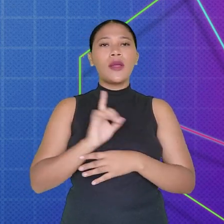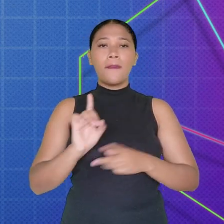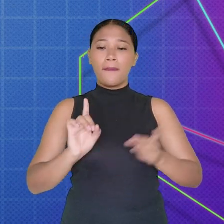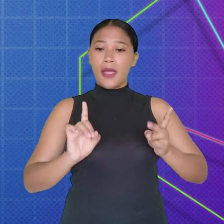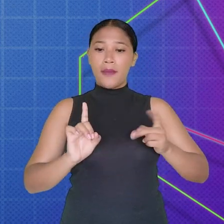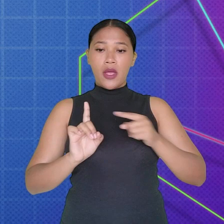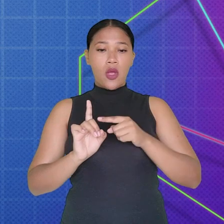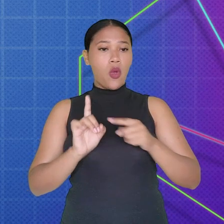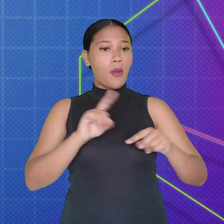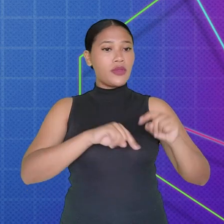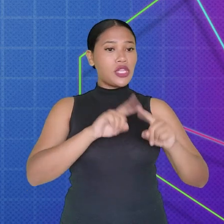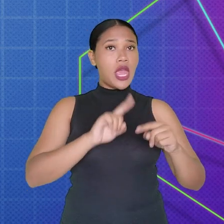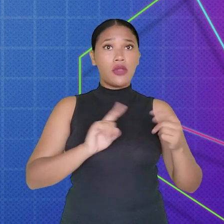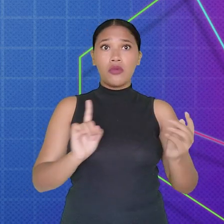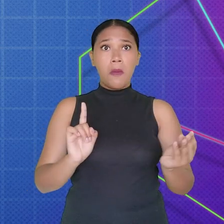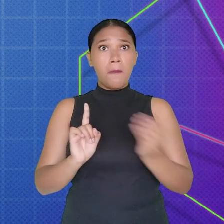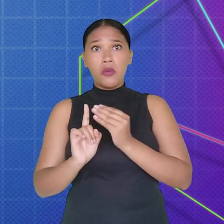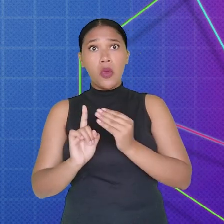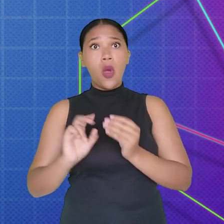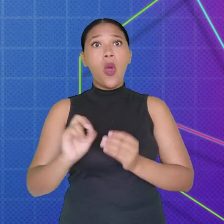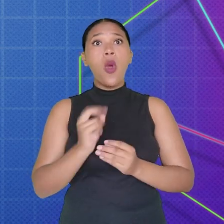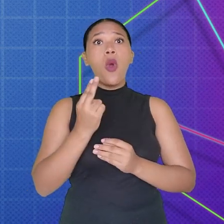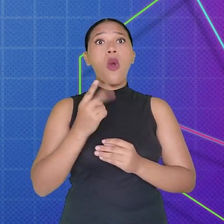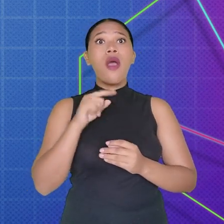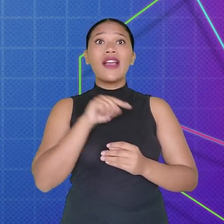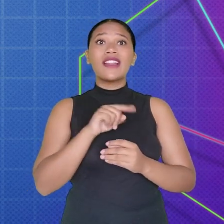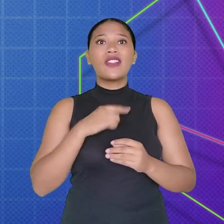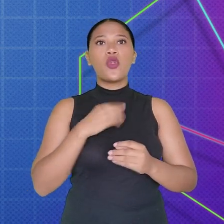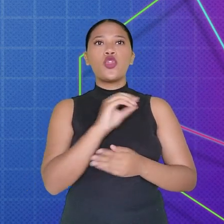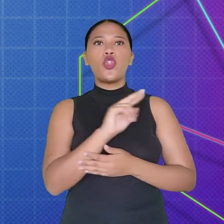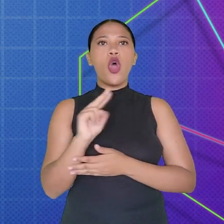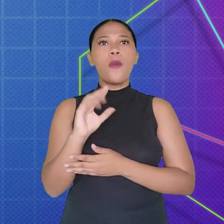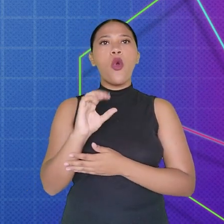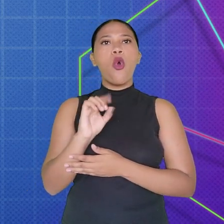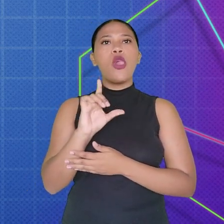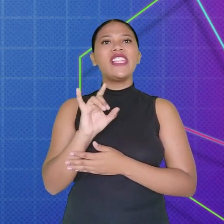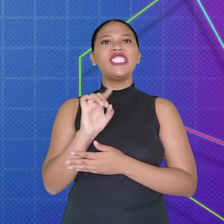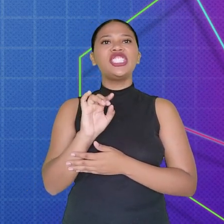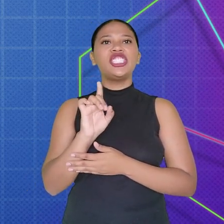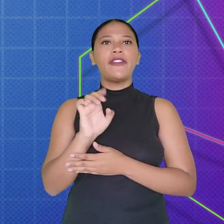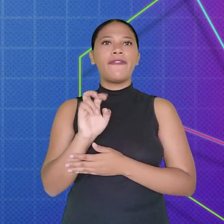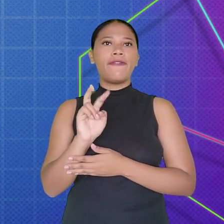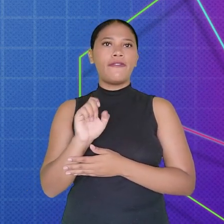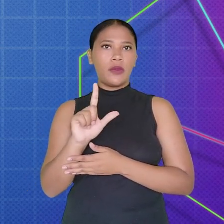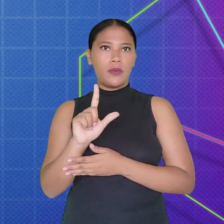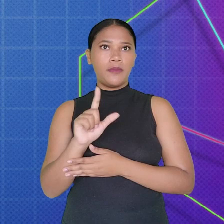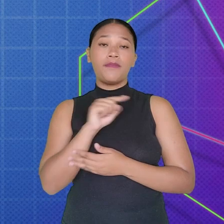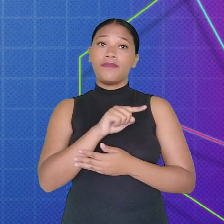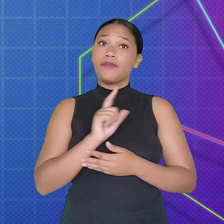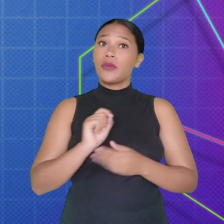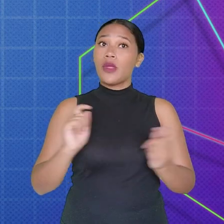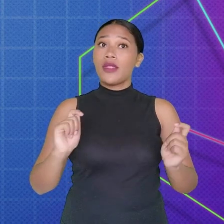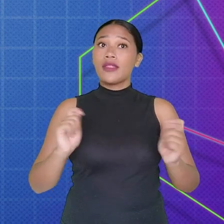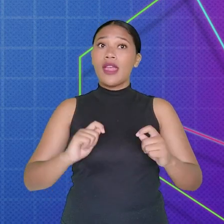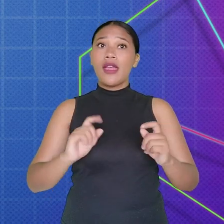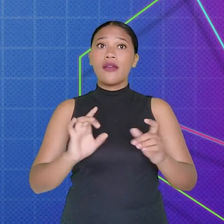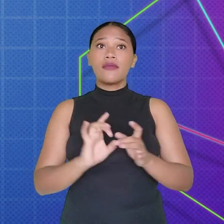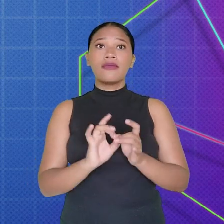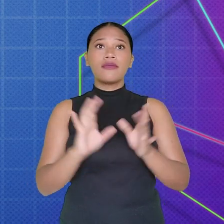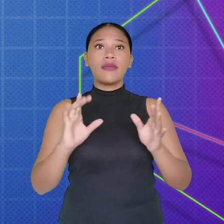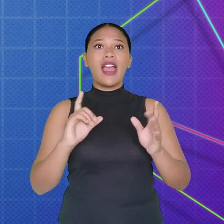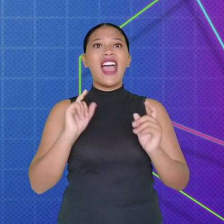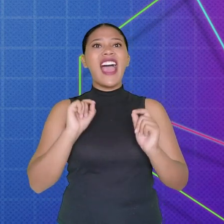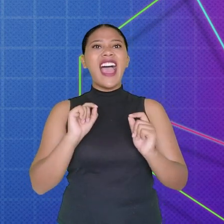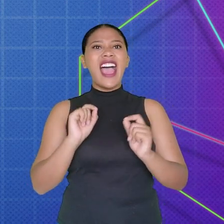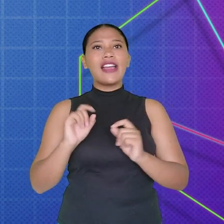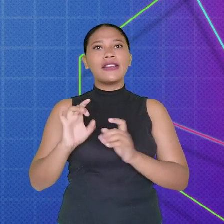mesma posição que o objeto e que o objeto seja marcado como colidível. As ações associadas a esse evento podem ser reduzir a